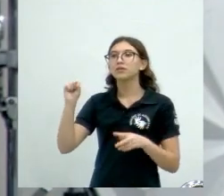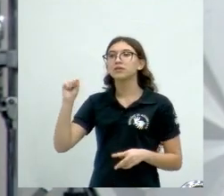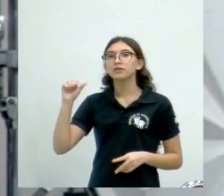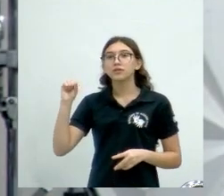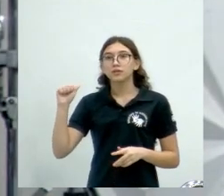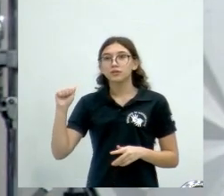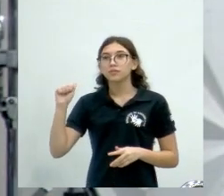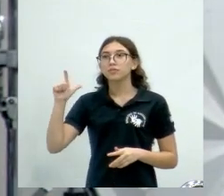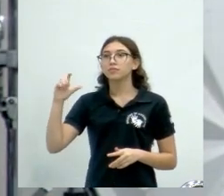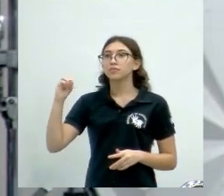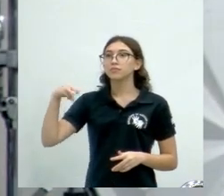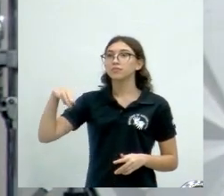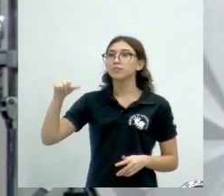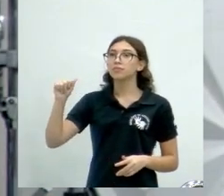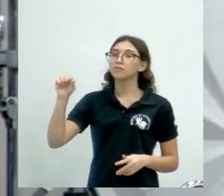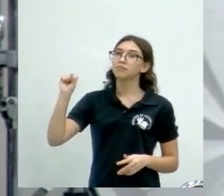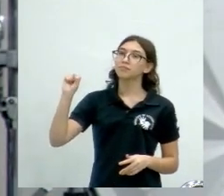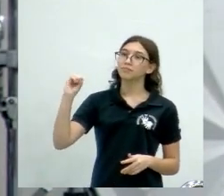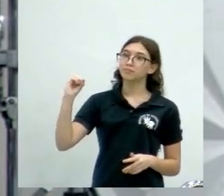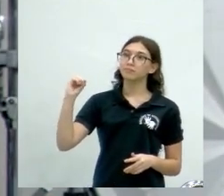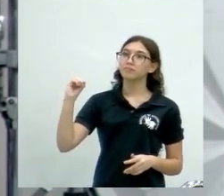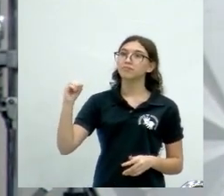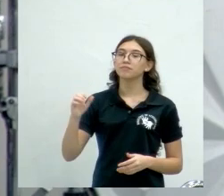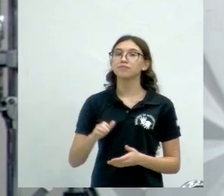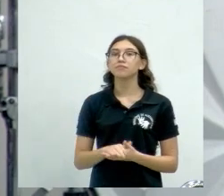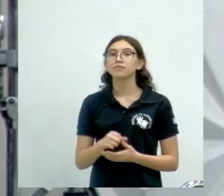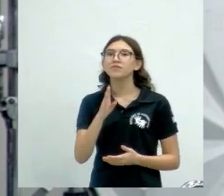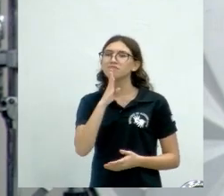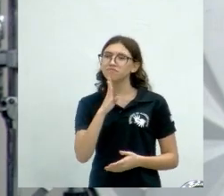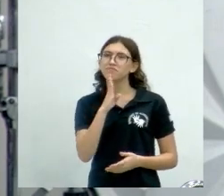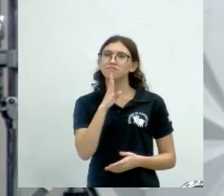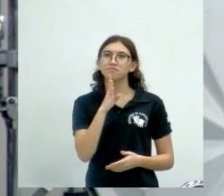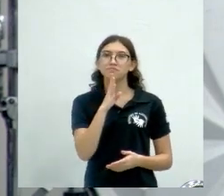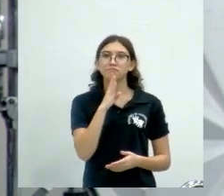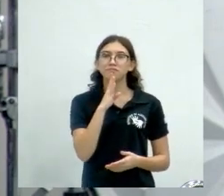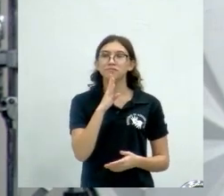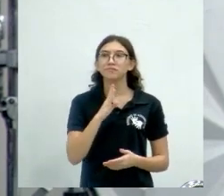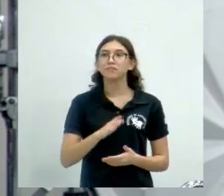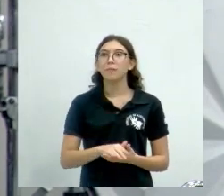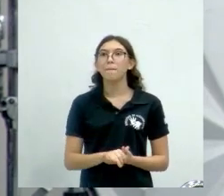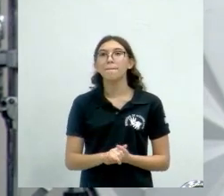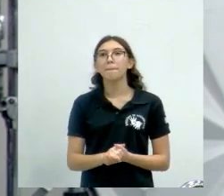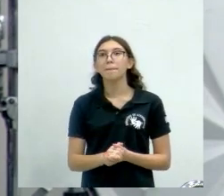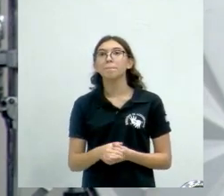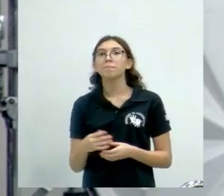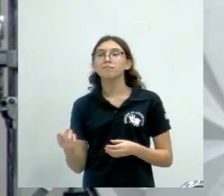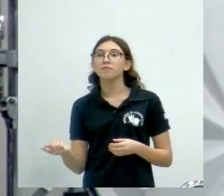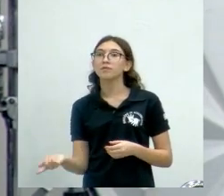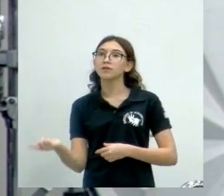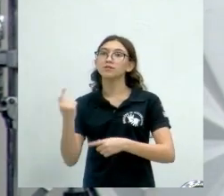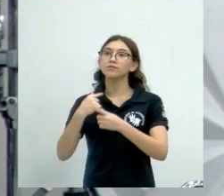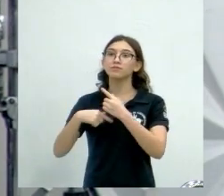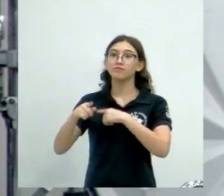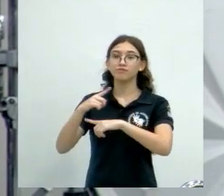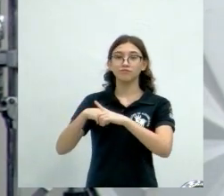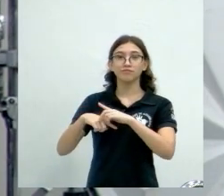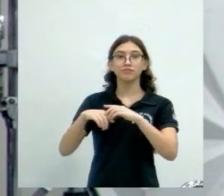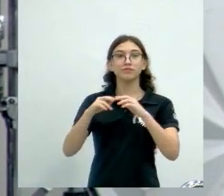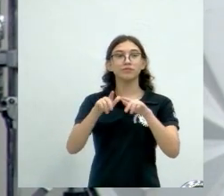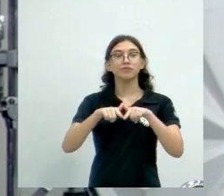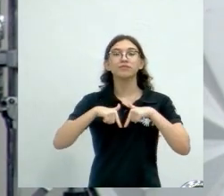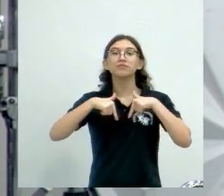as pessoas, inclusive, saíam das suas nações para irem até Israel